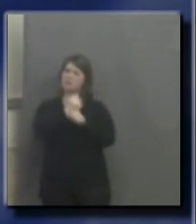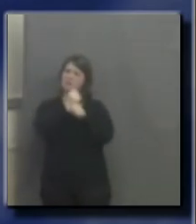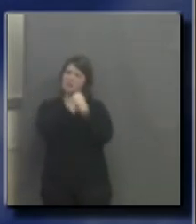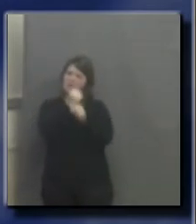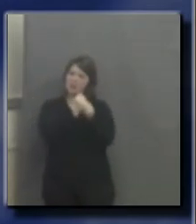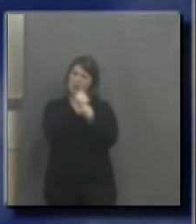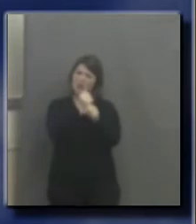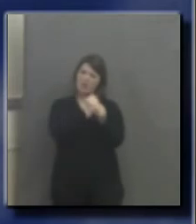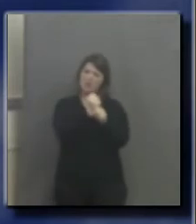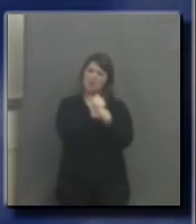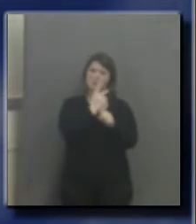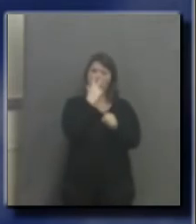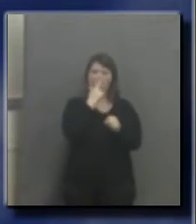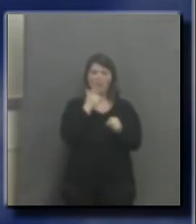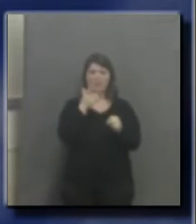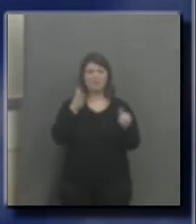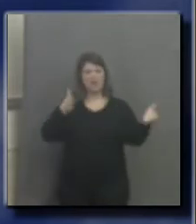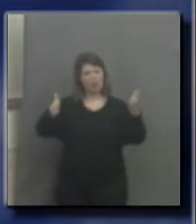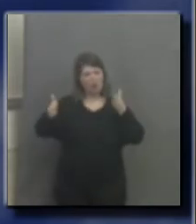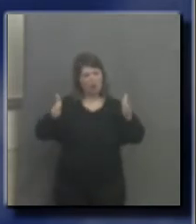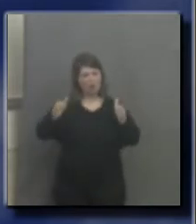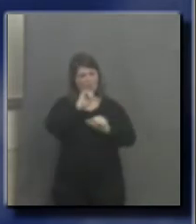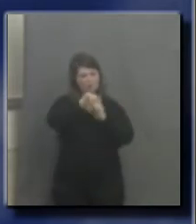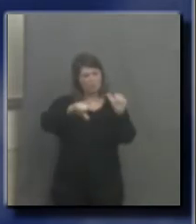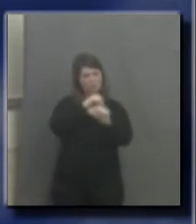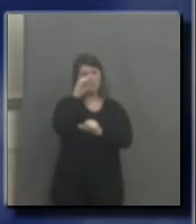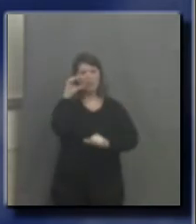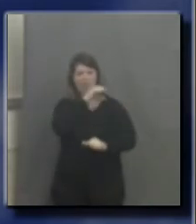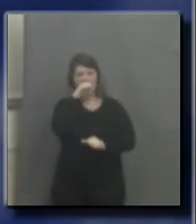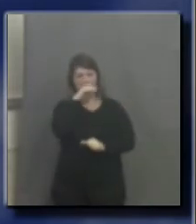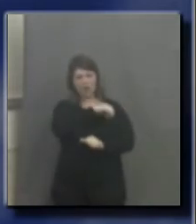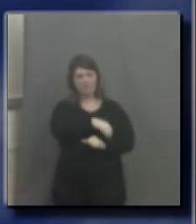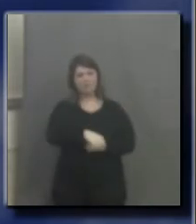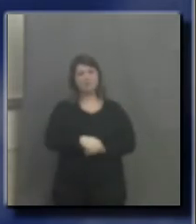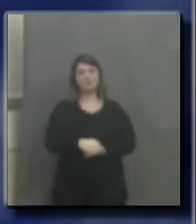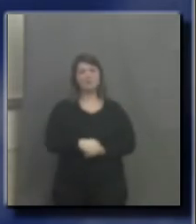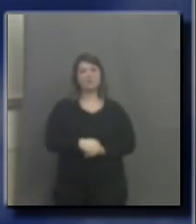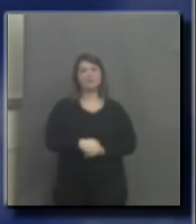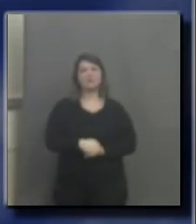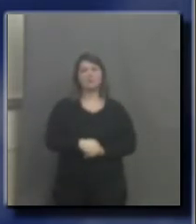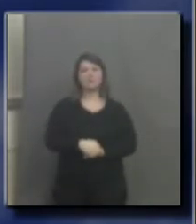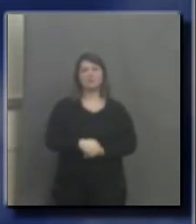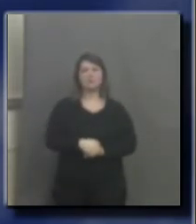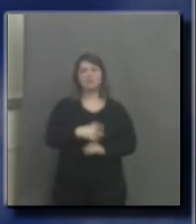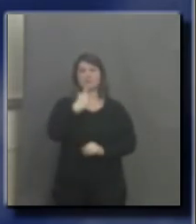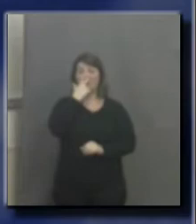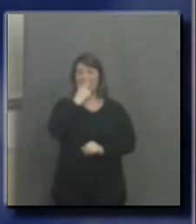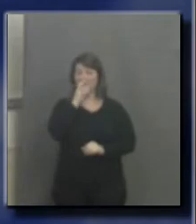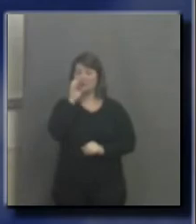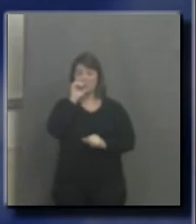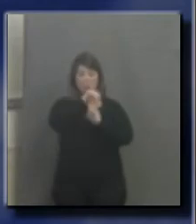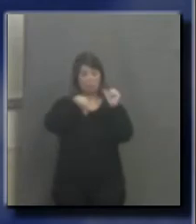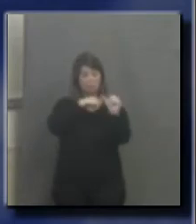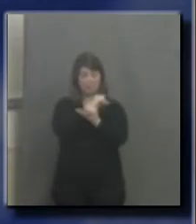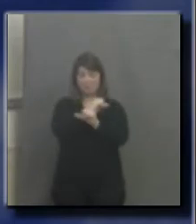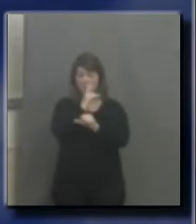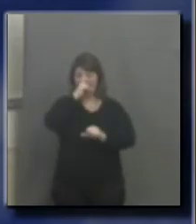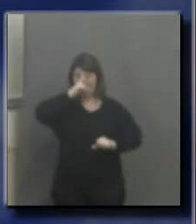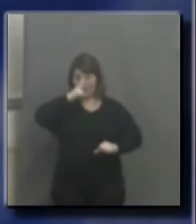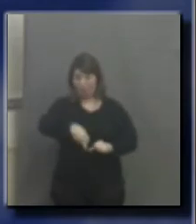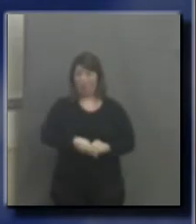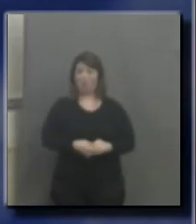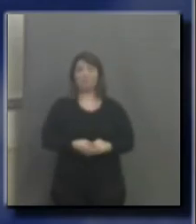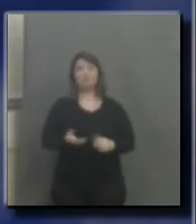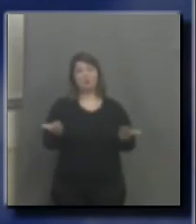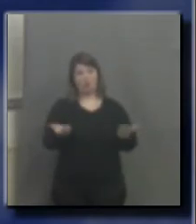numa época de mudanças rápidas, né, de mudanças intensas, e acho que está mais